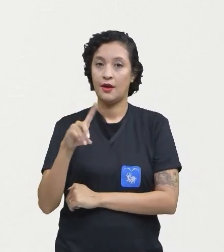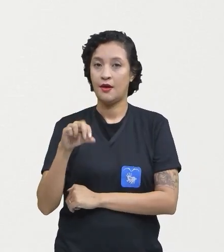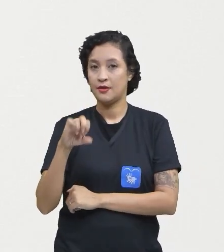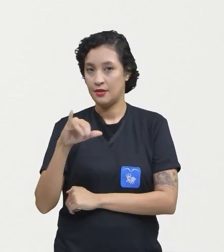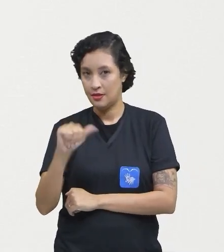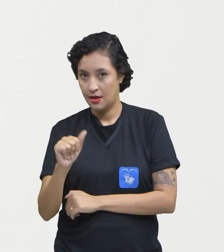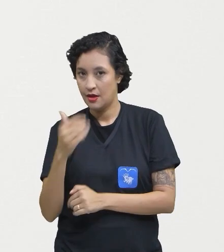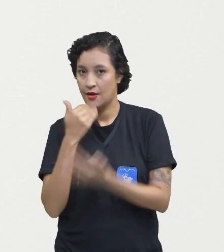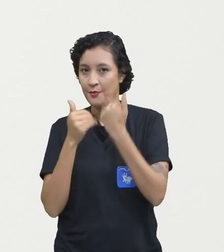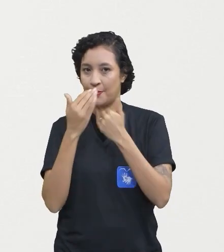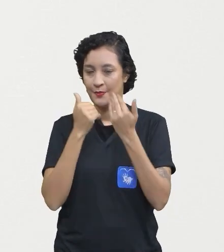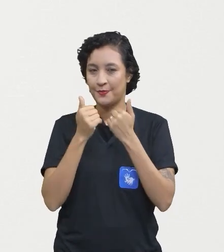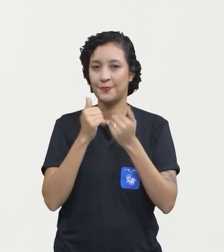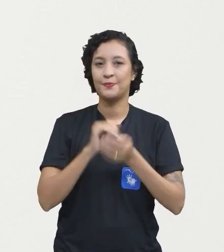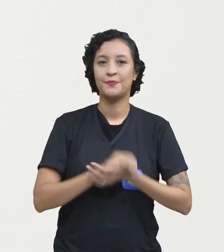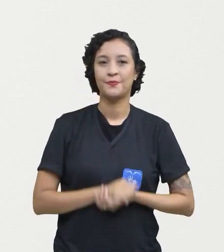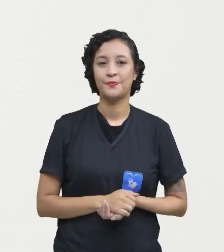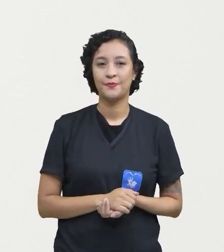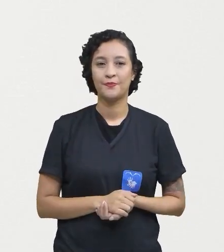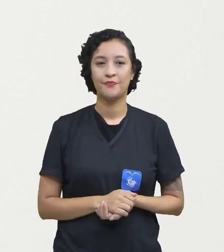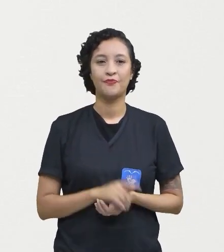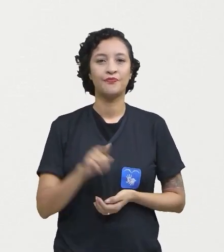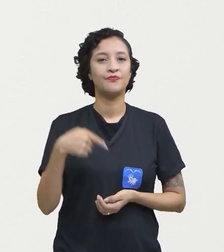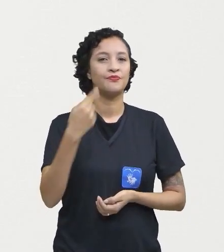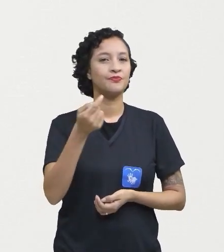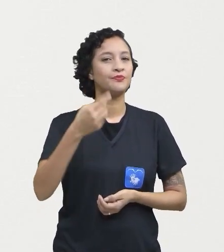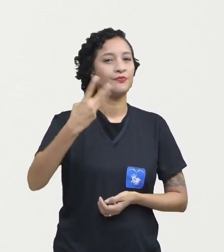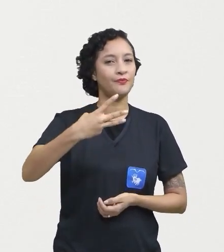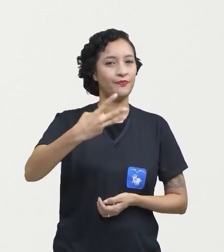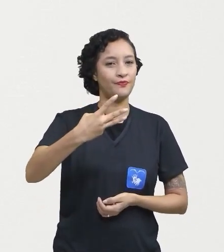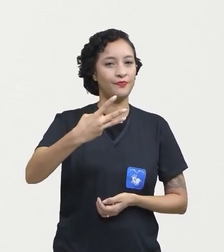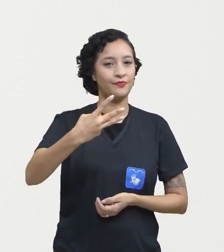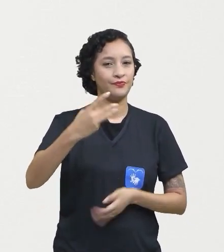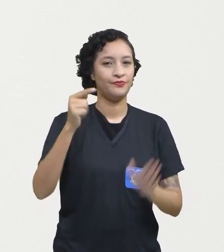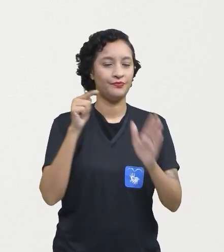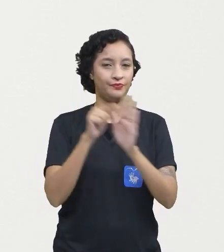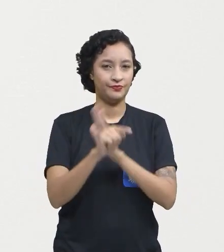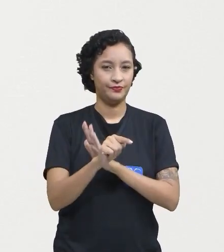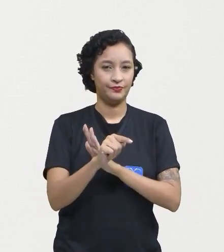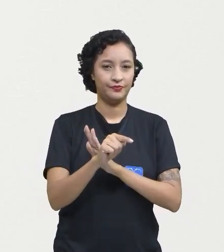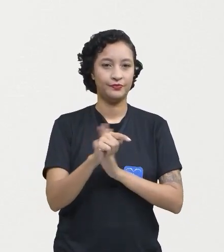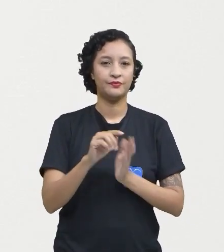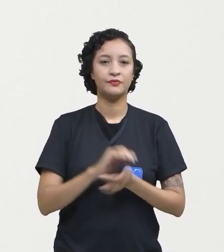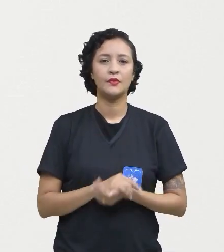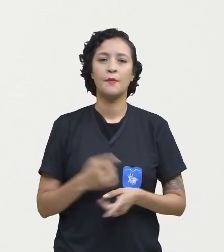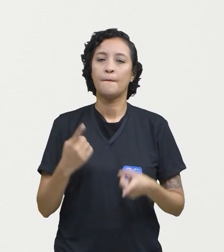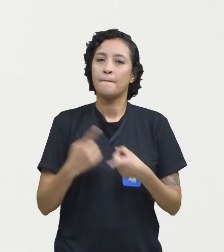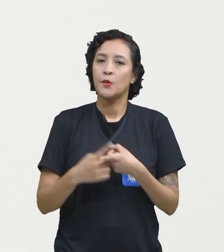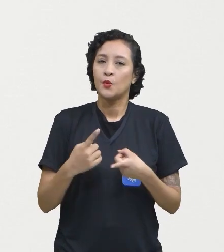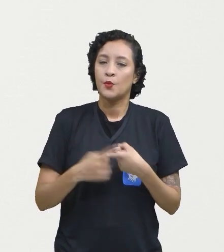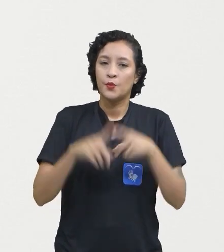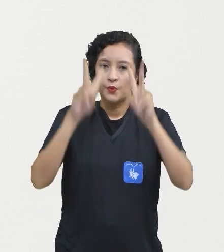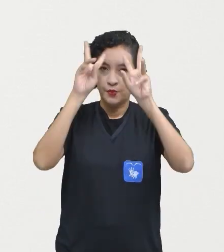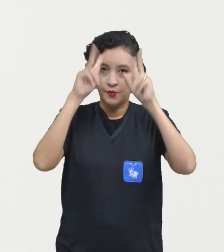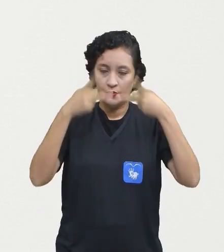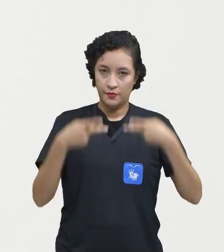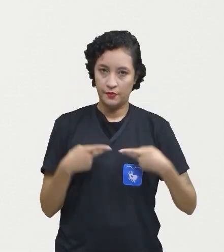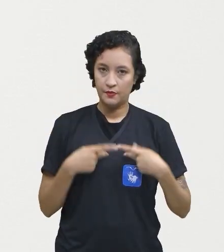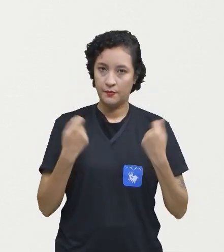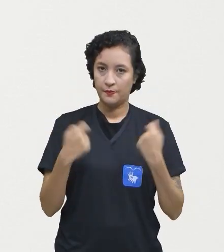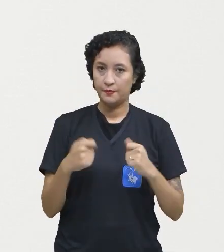alimentar. Vamos para o número 3, a próxima questão. Por que o ser